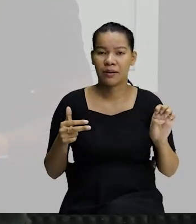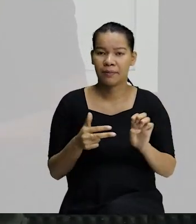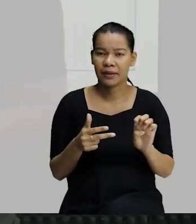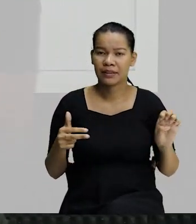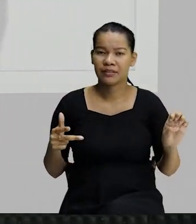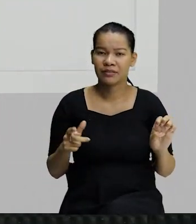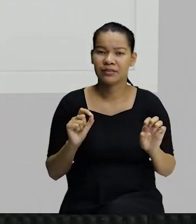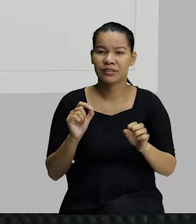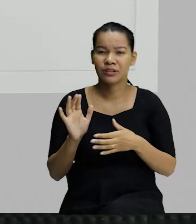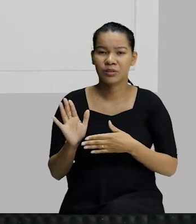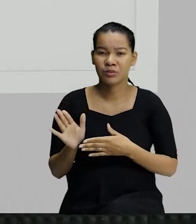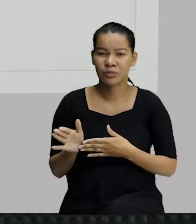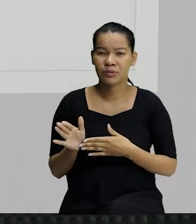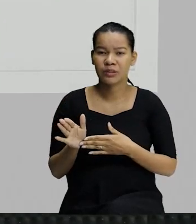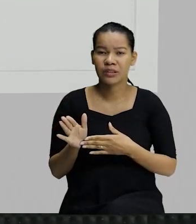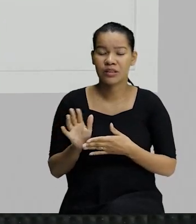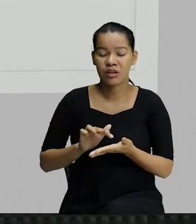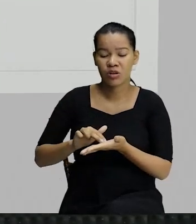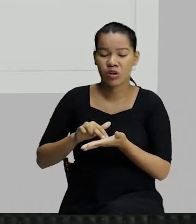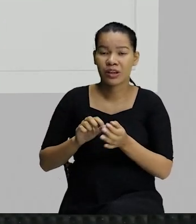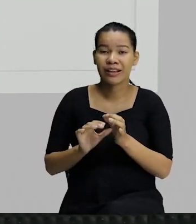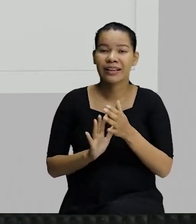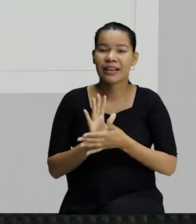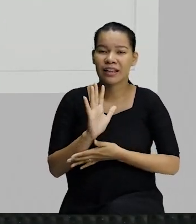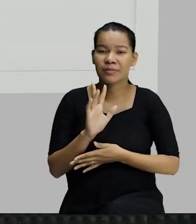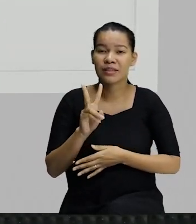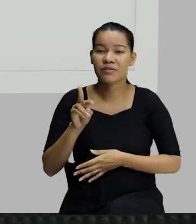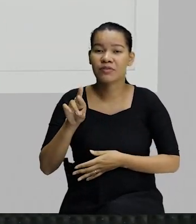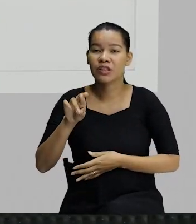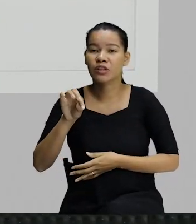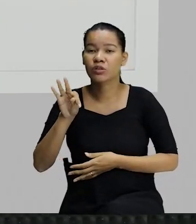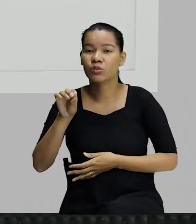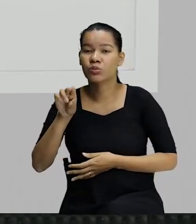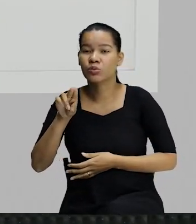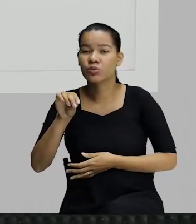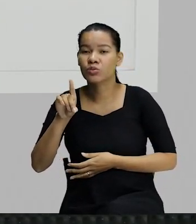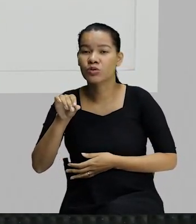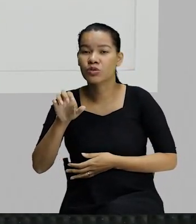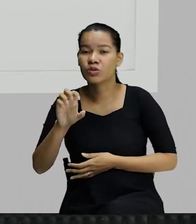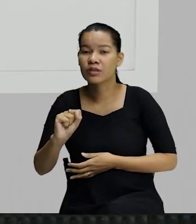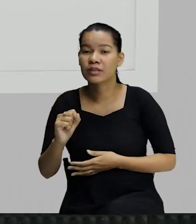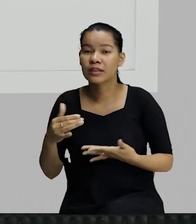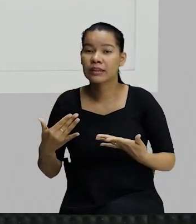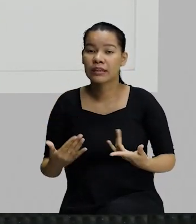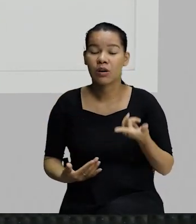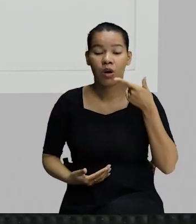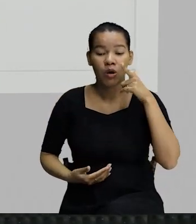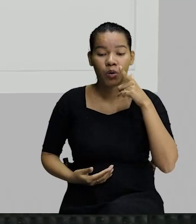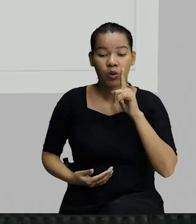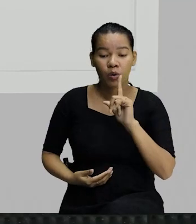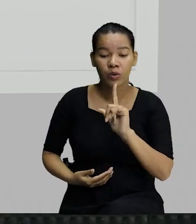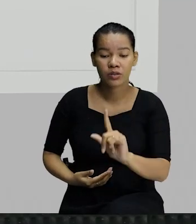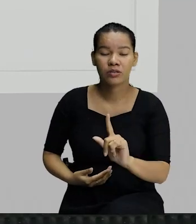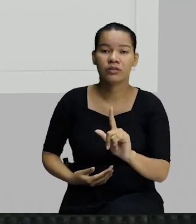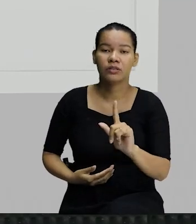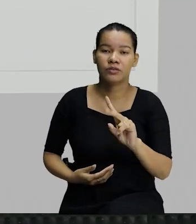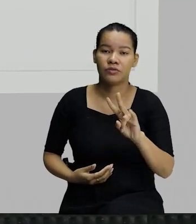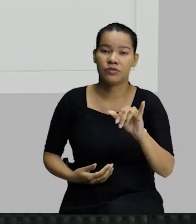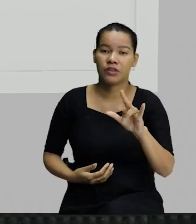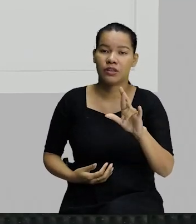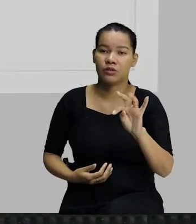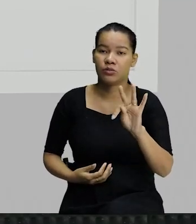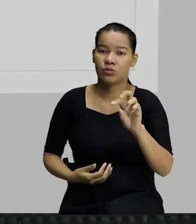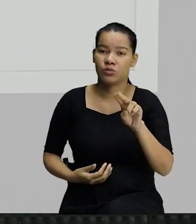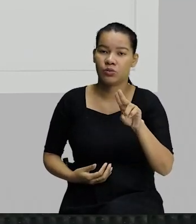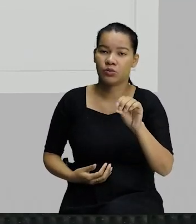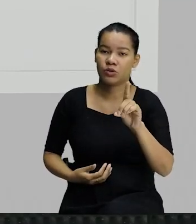são constituintes das virtudes. Tá? Então, olha só, alcançando as virtudes,